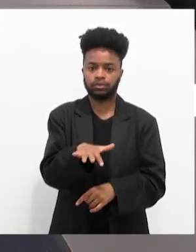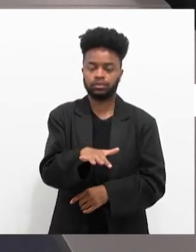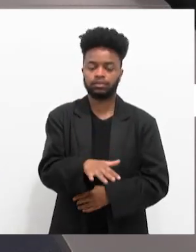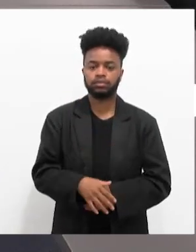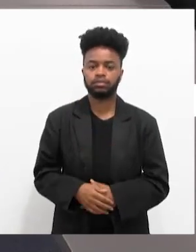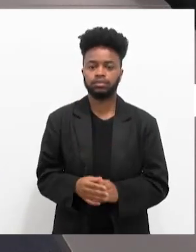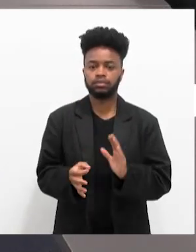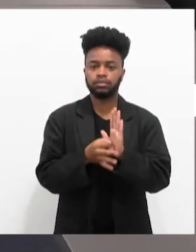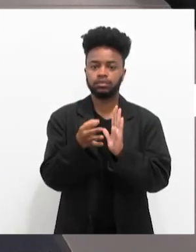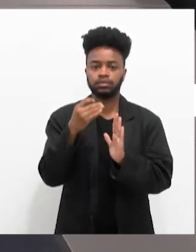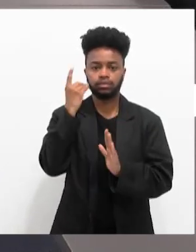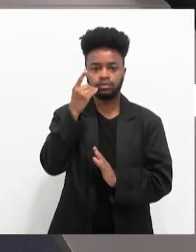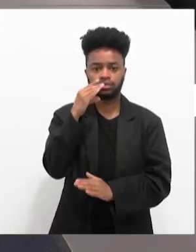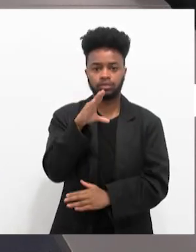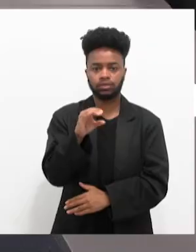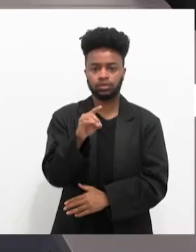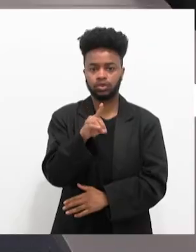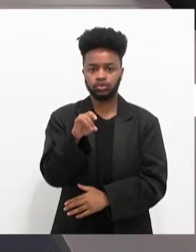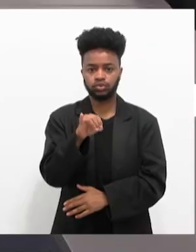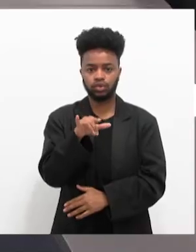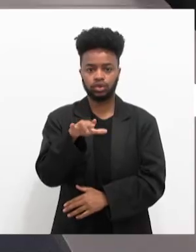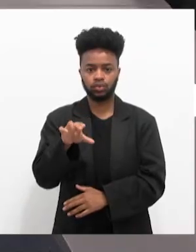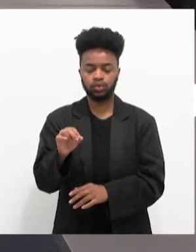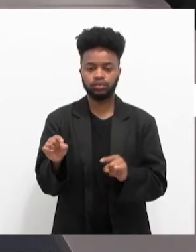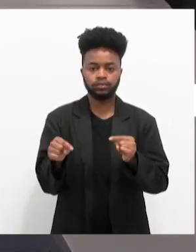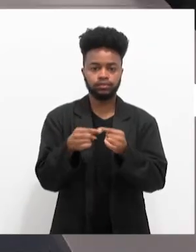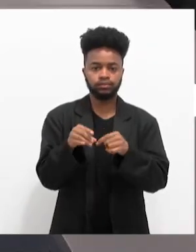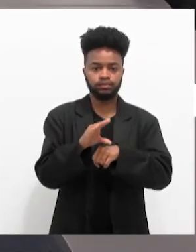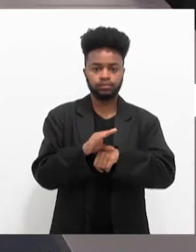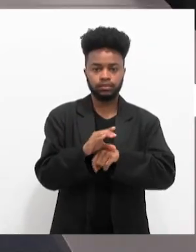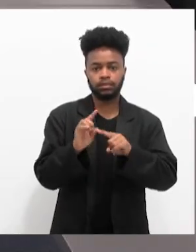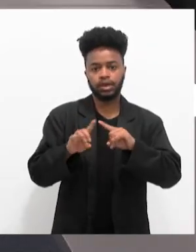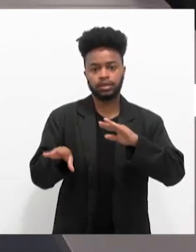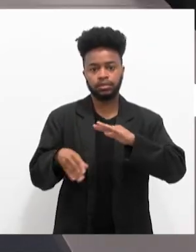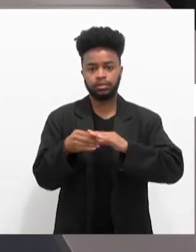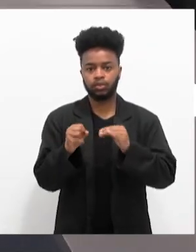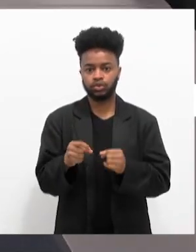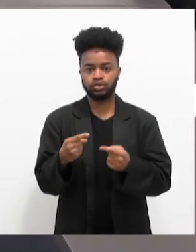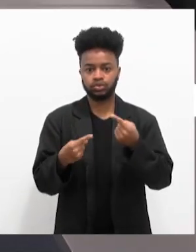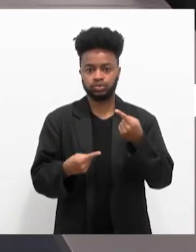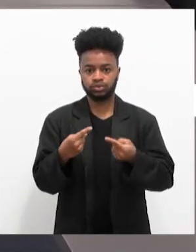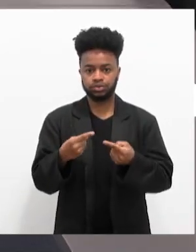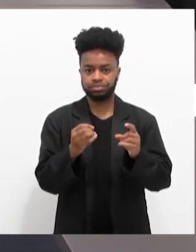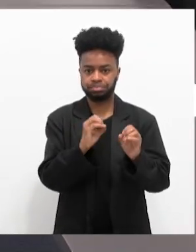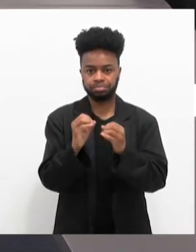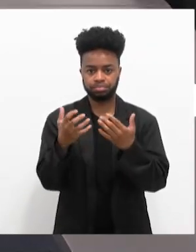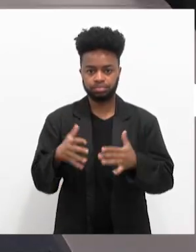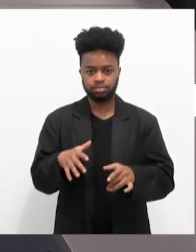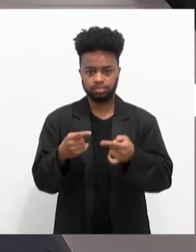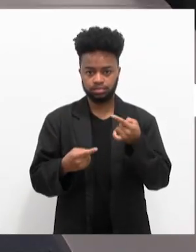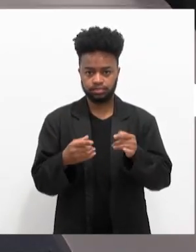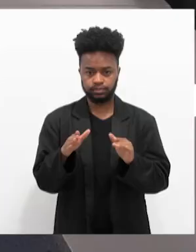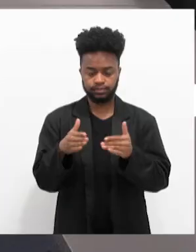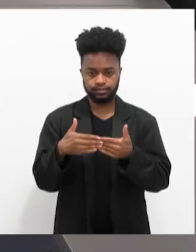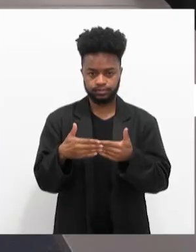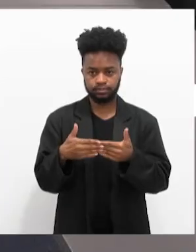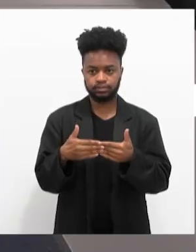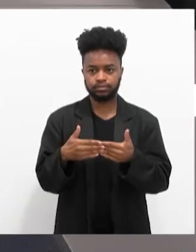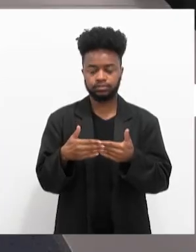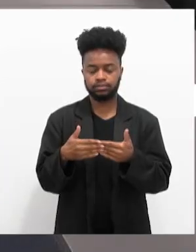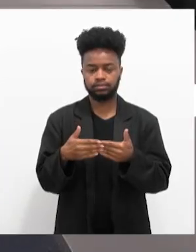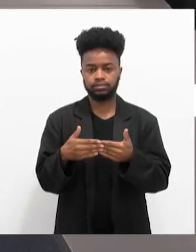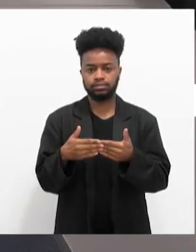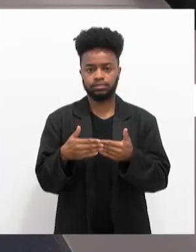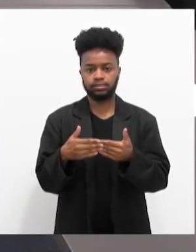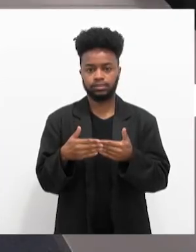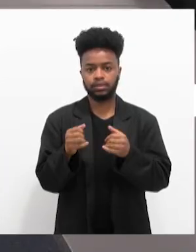parecer do deputado Vinícius Cozzolino é pela constitucionalidade com emendas. Em discussão. Não havendo quem queira discutir, encerrada